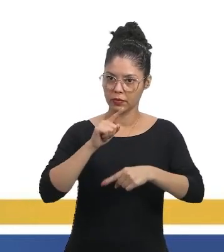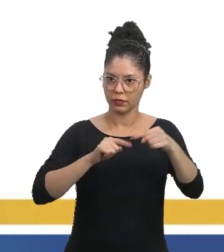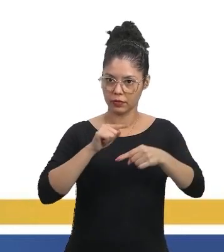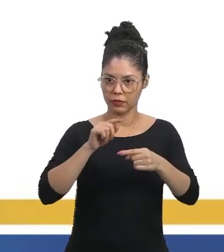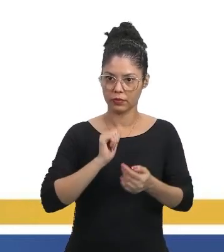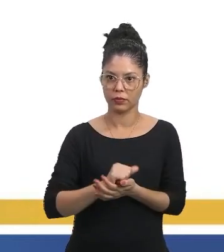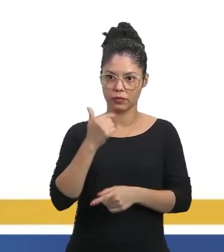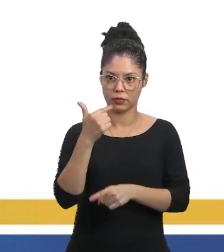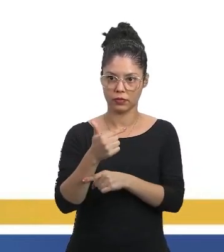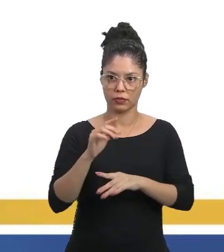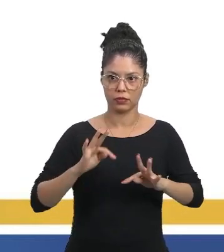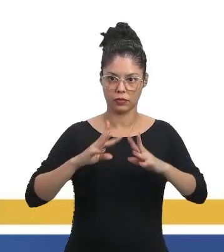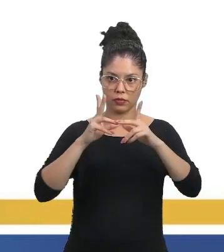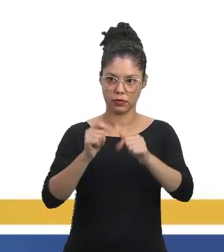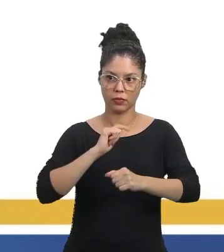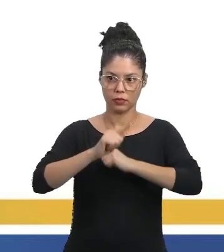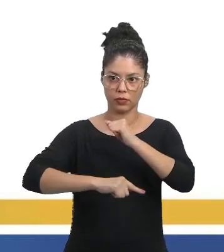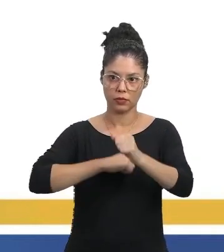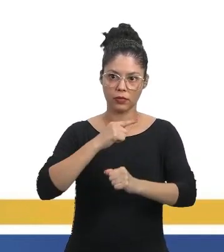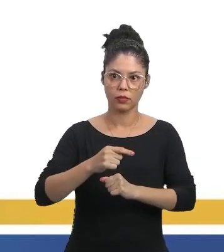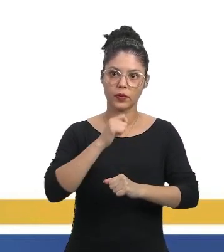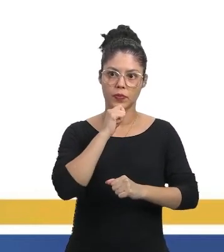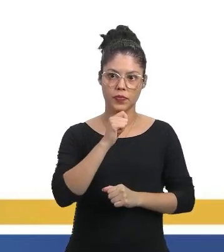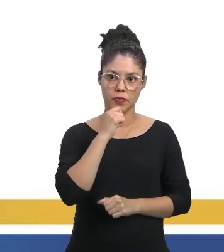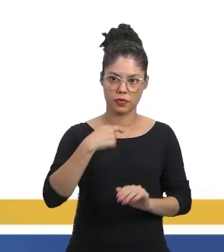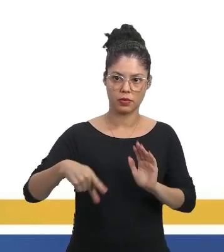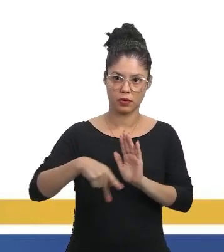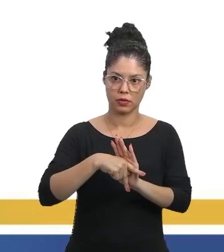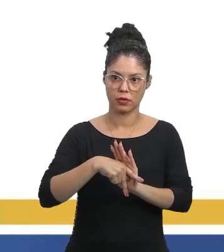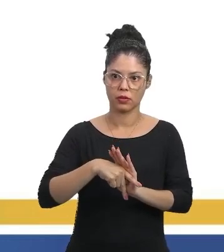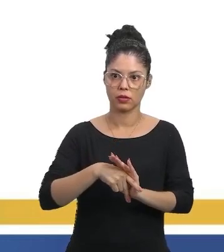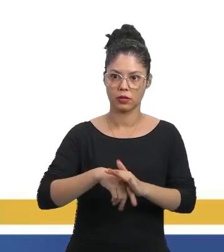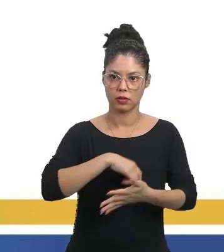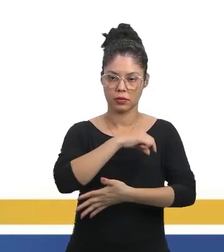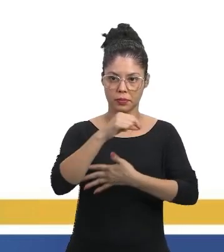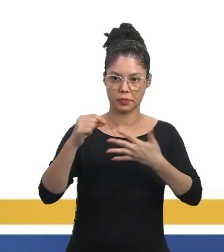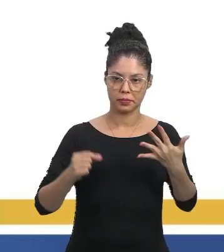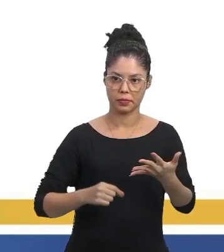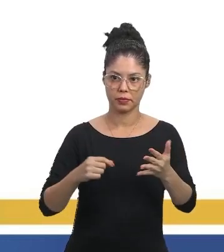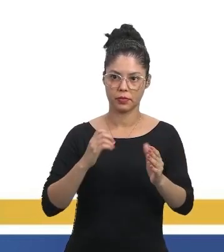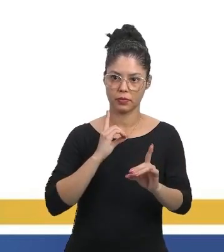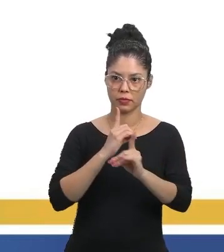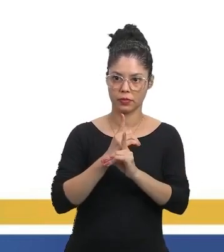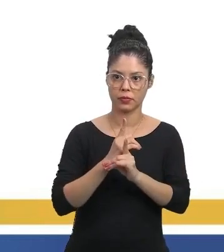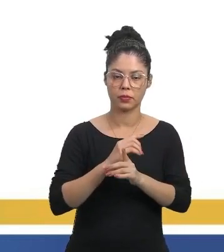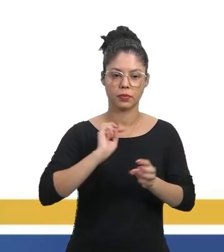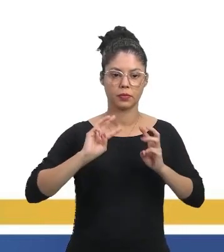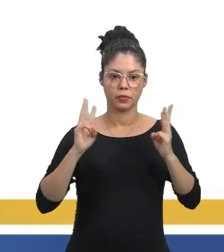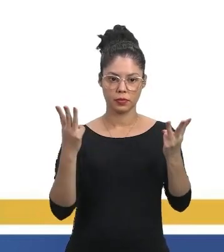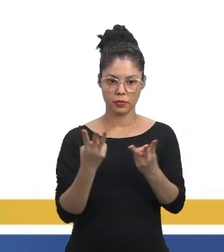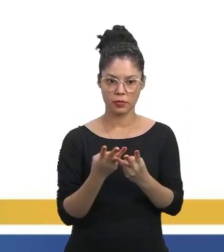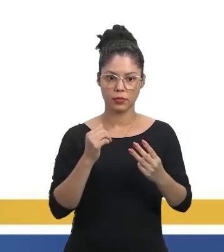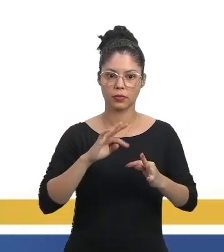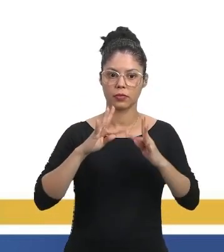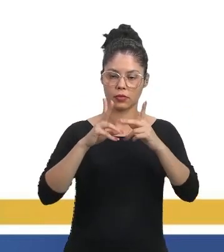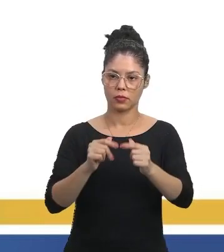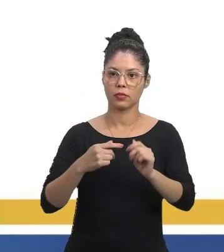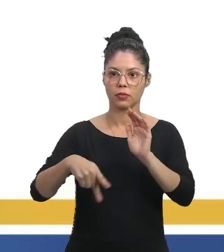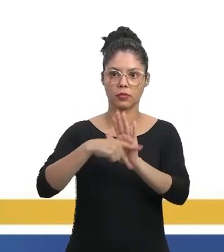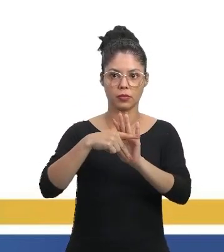indivisíveis, todos os átomos de um dado elemento químico são idênticos em massa e em todas as outras